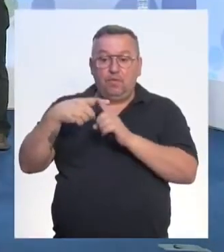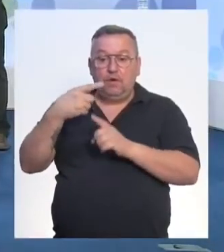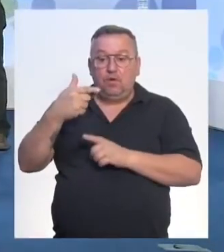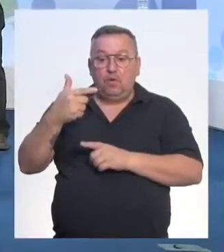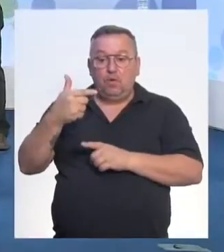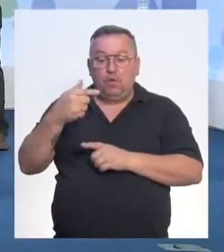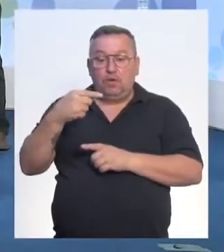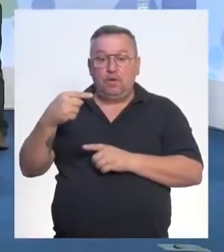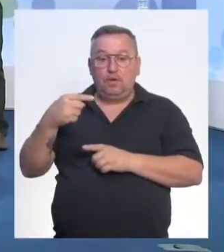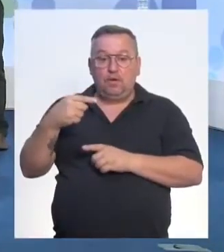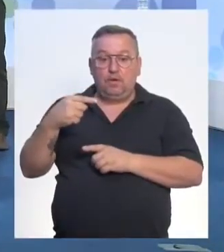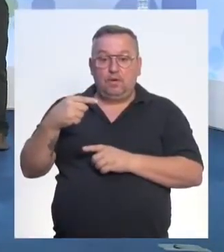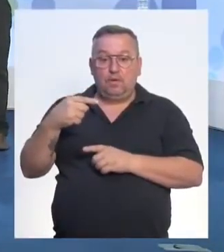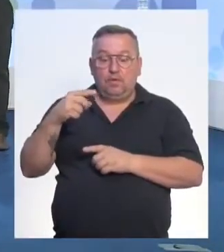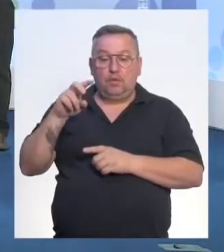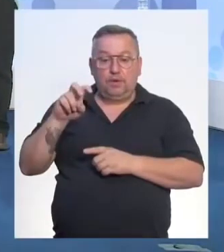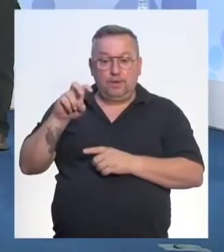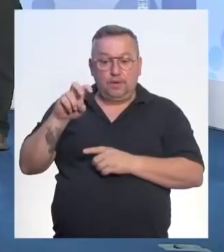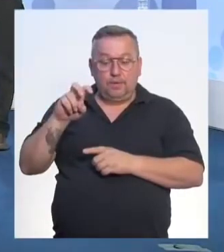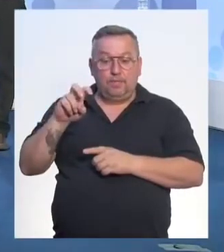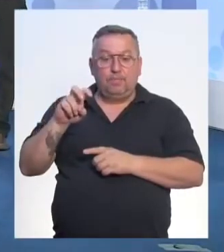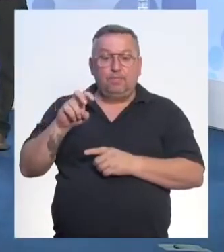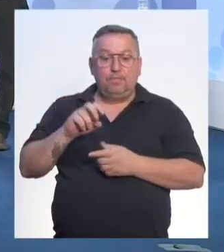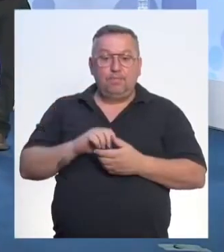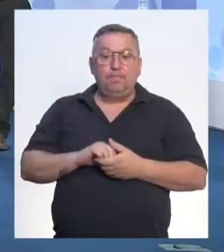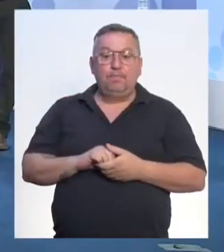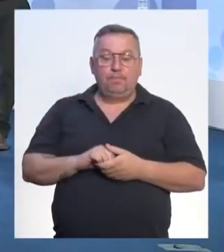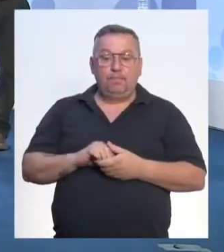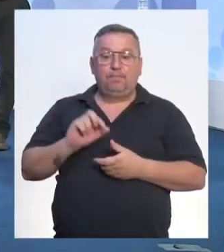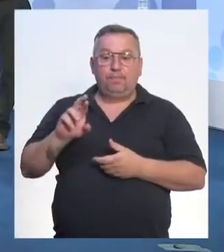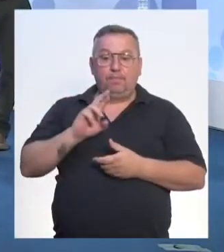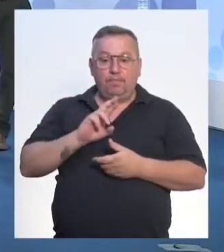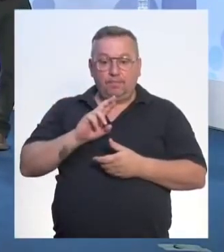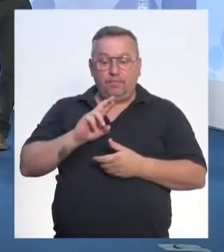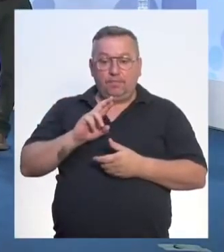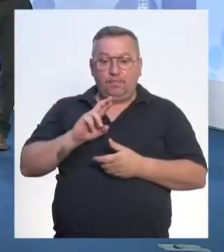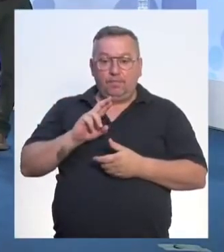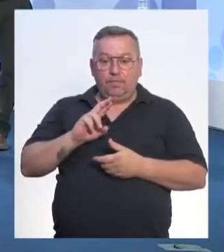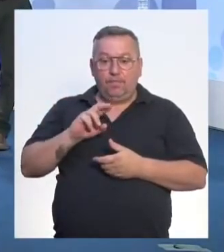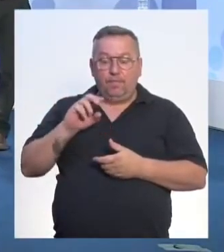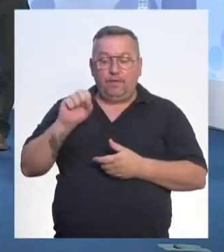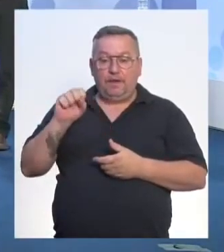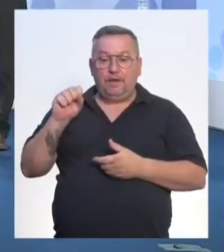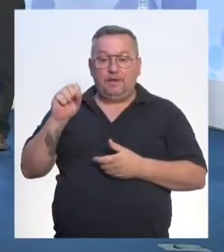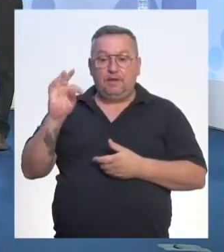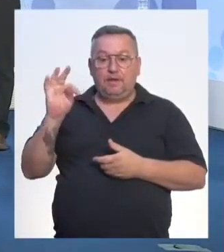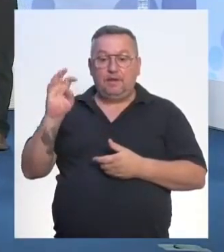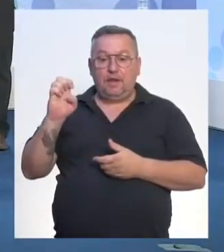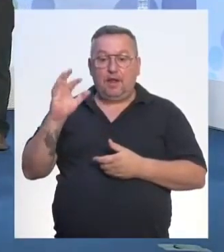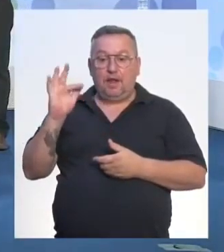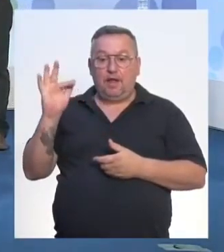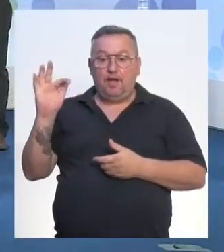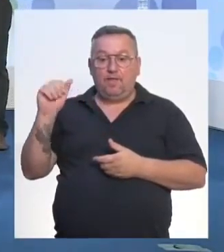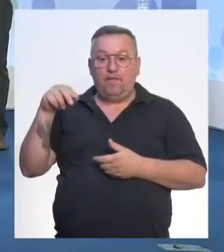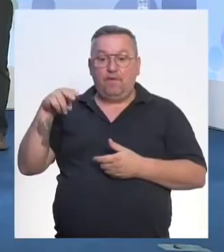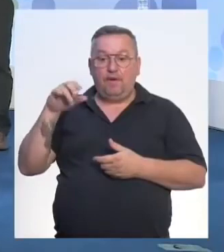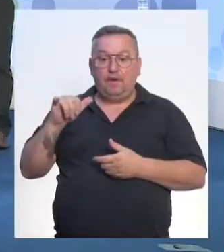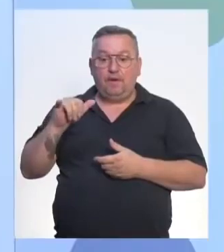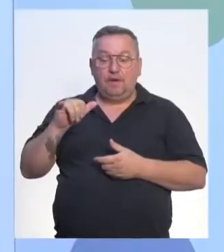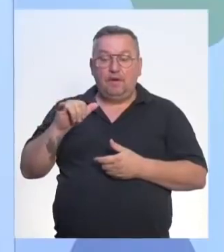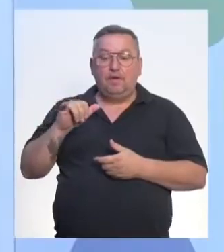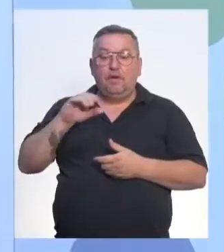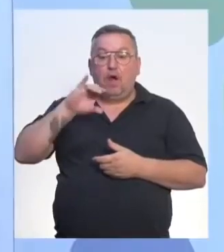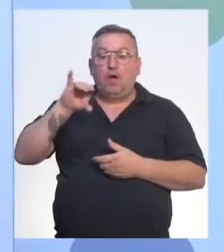e menos 5. Tudo bem? Então essa foi a resposta da Stephanie. Aí o João colocou menos 10,